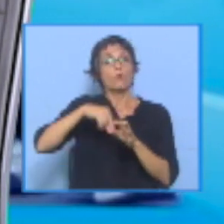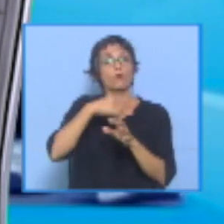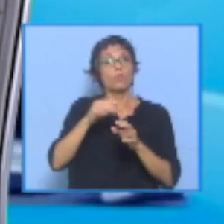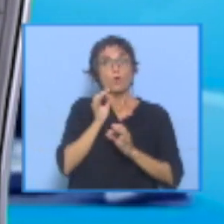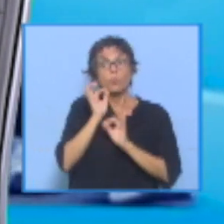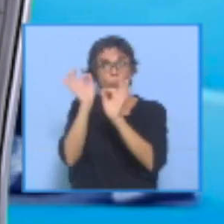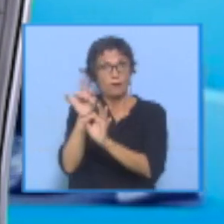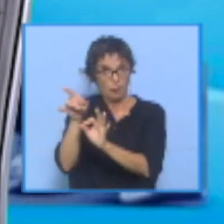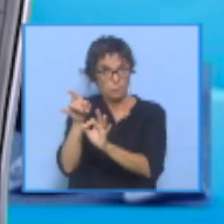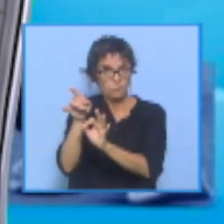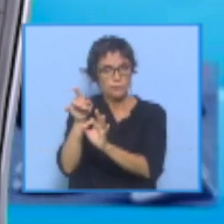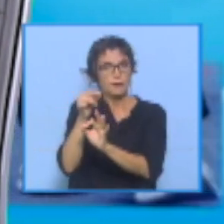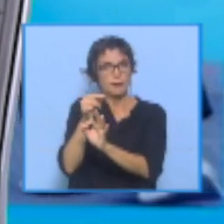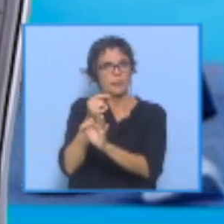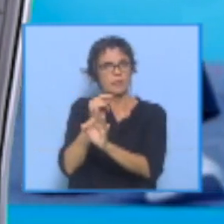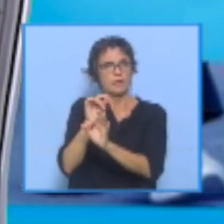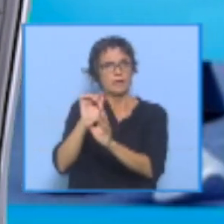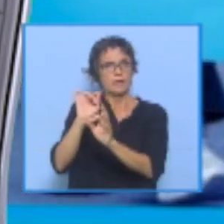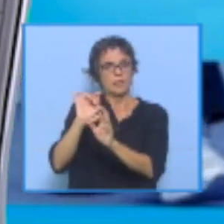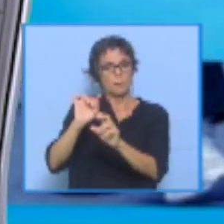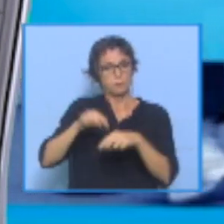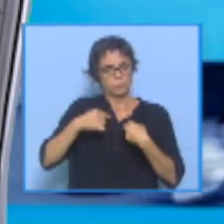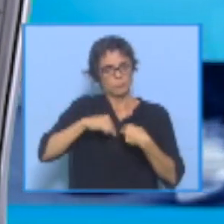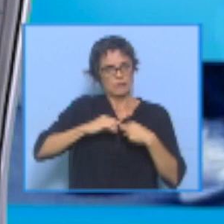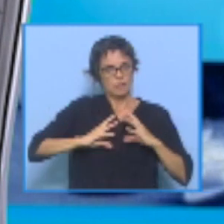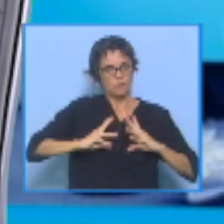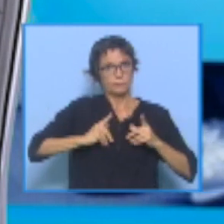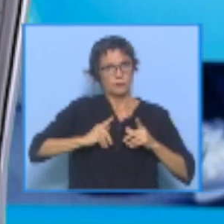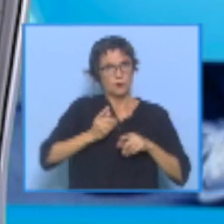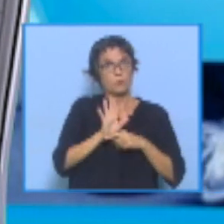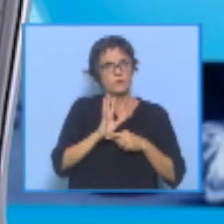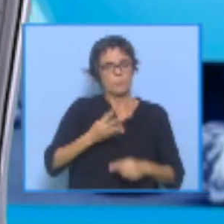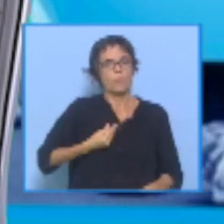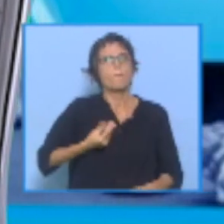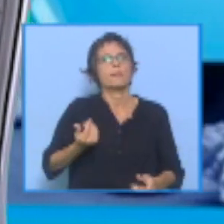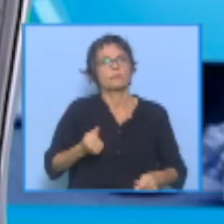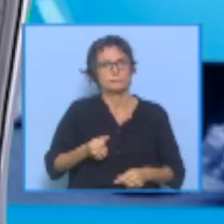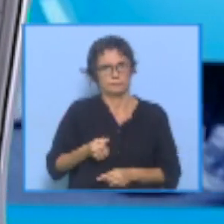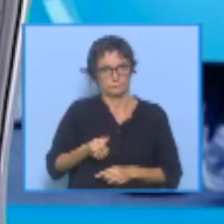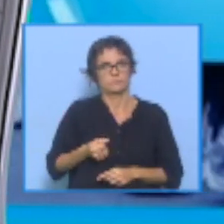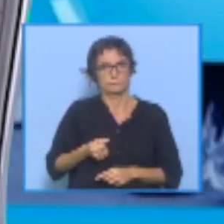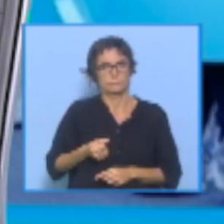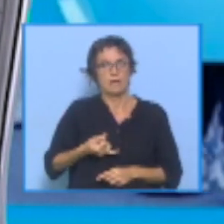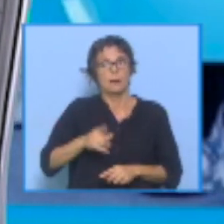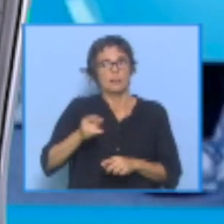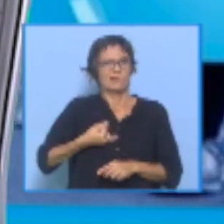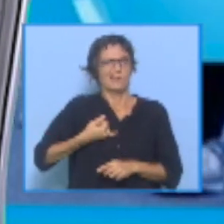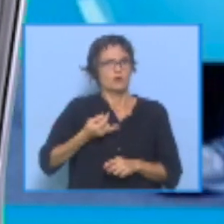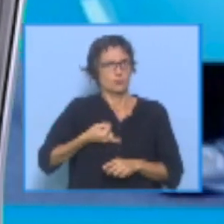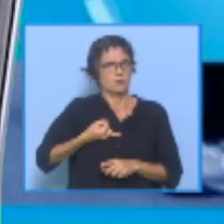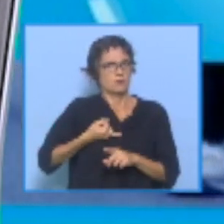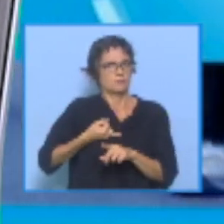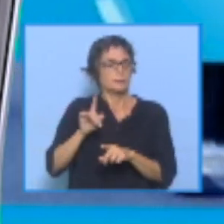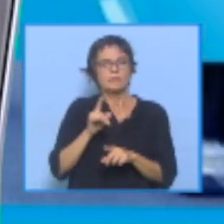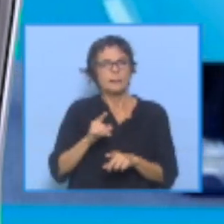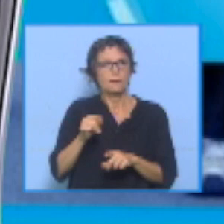aquilo que nos assusta e vencermos e superarmos estes medos, promovendo o encontro e o acolhimento. Depois, um